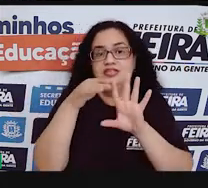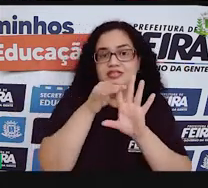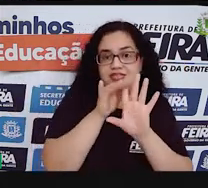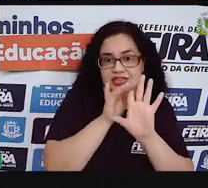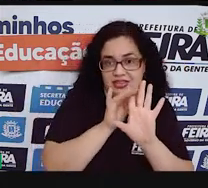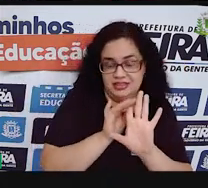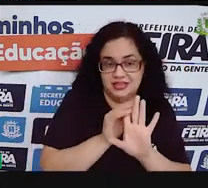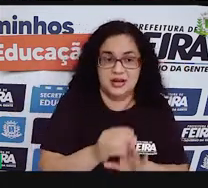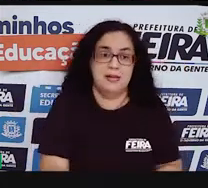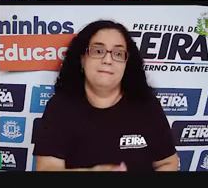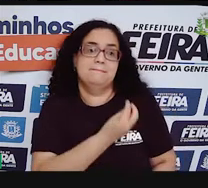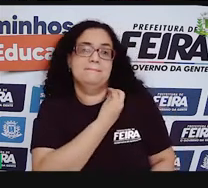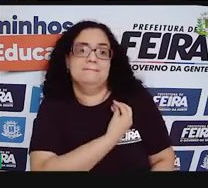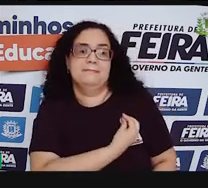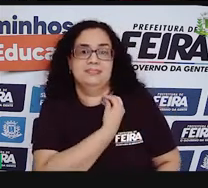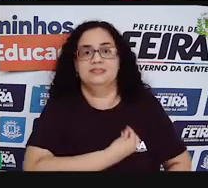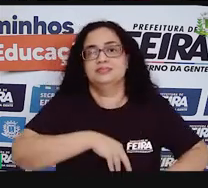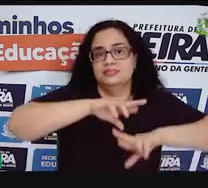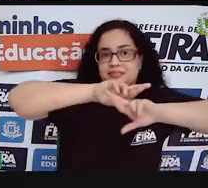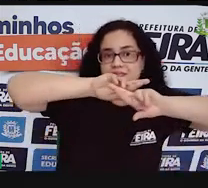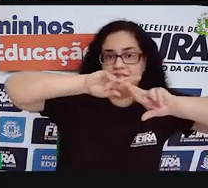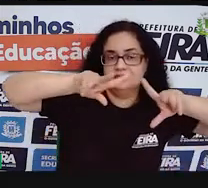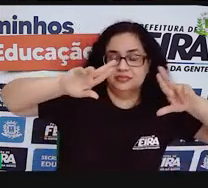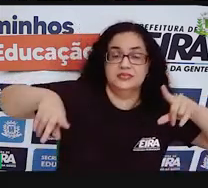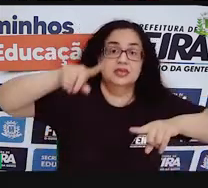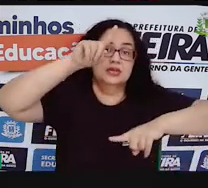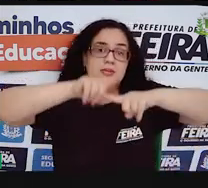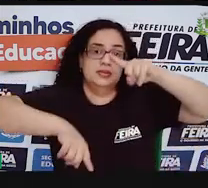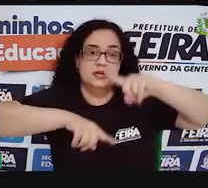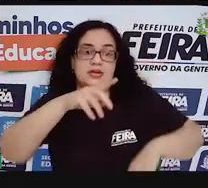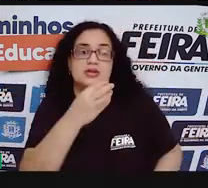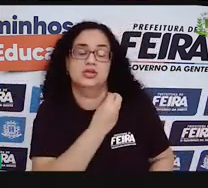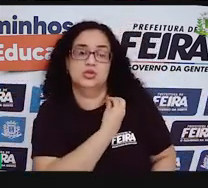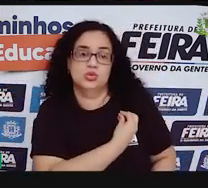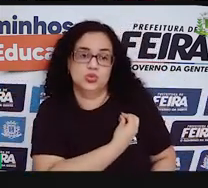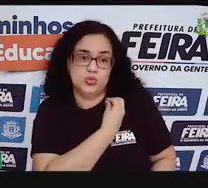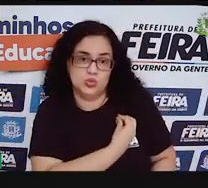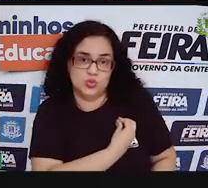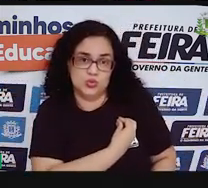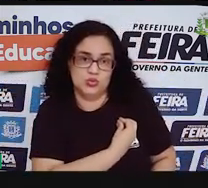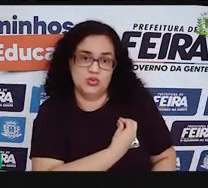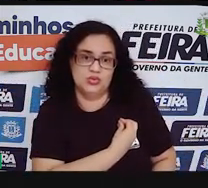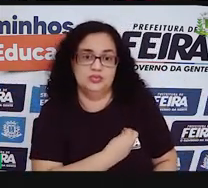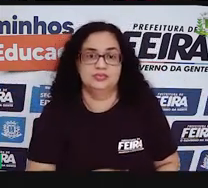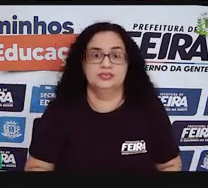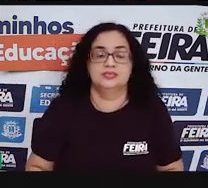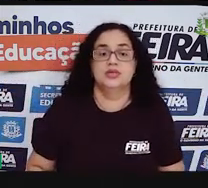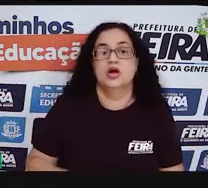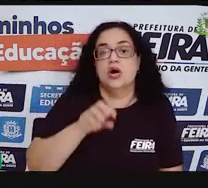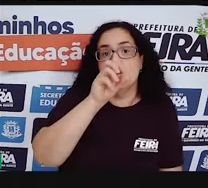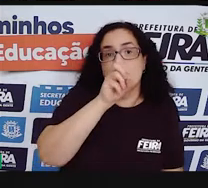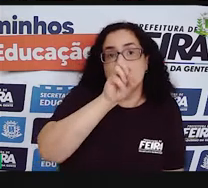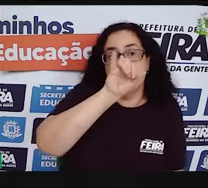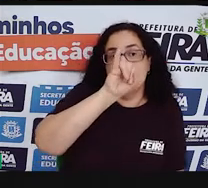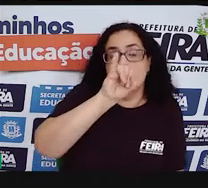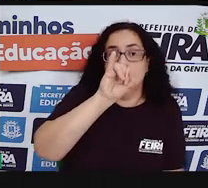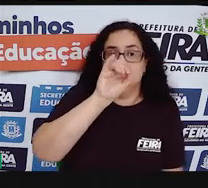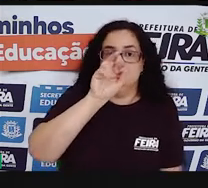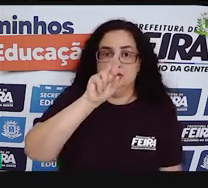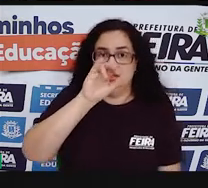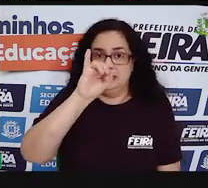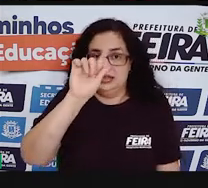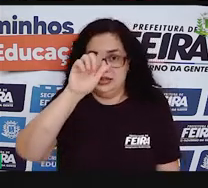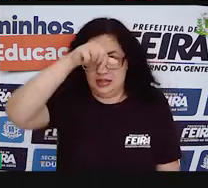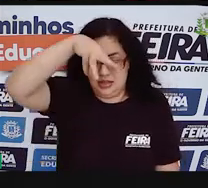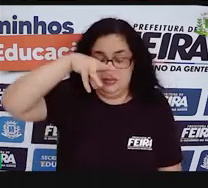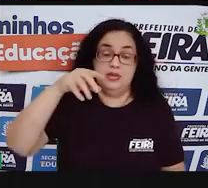flexibilidade, presente em diversos materiais e presente inclusive no papel. O origami é uma